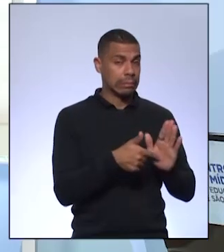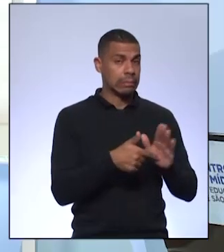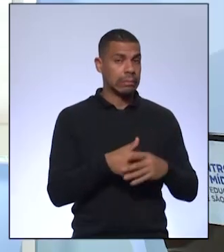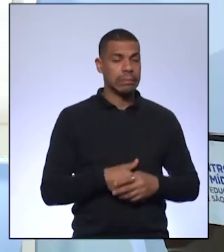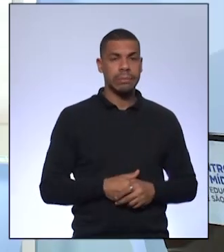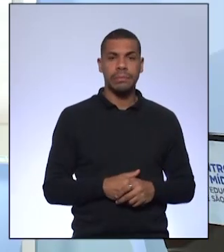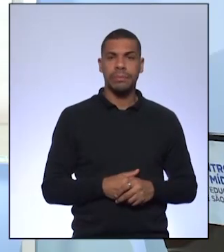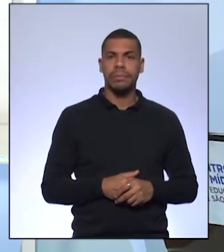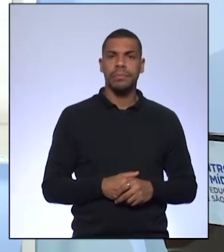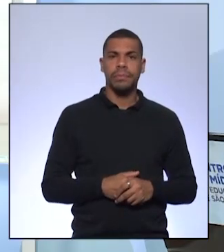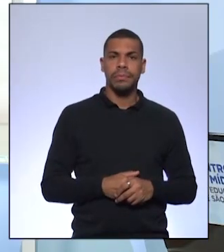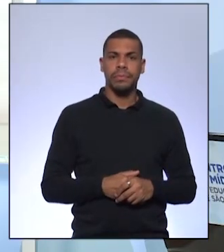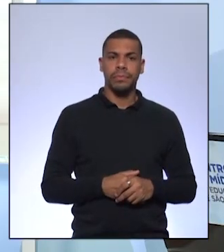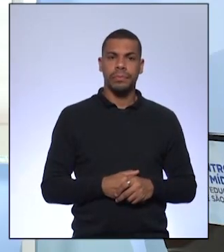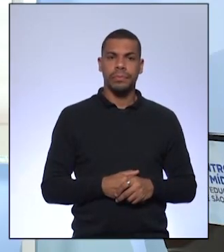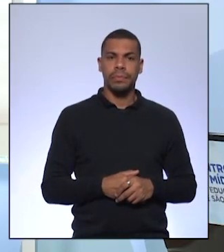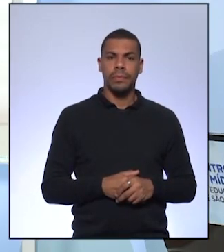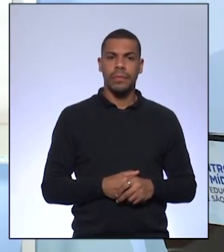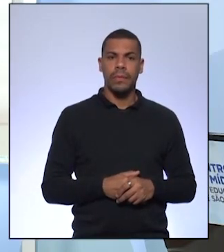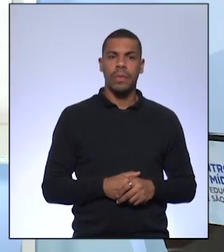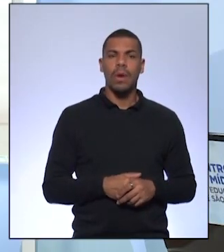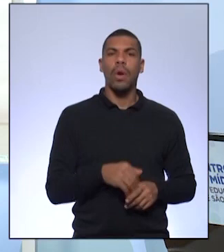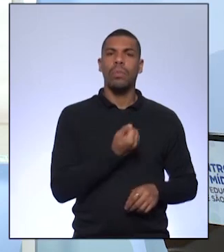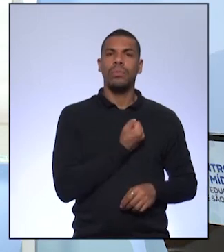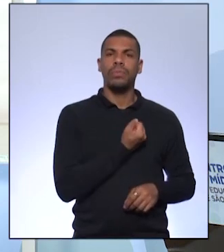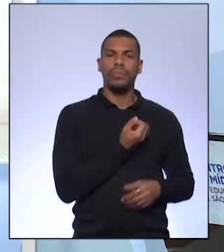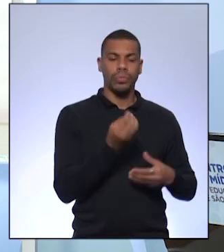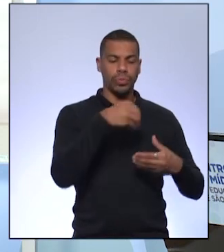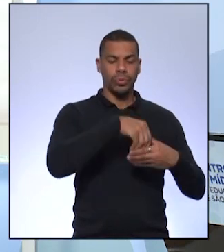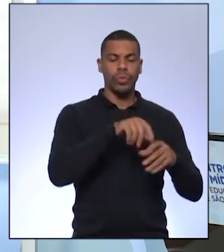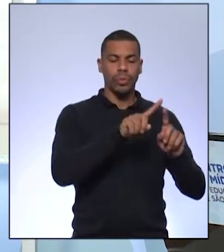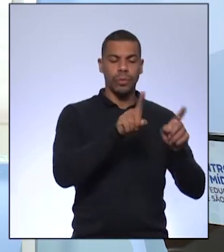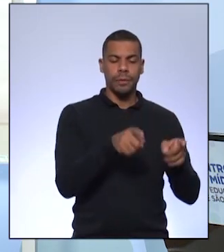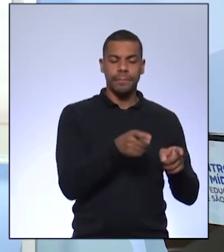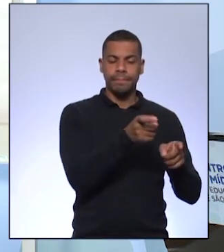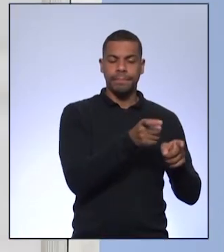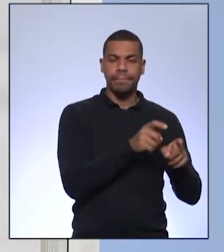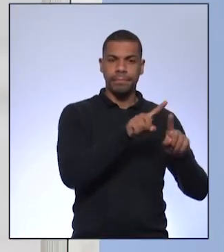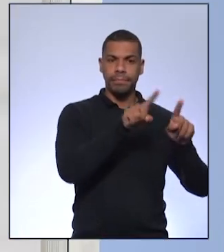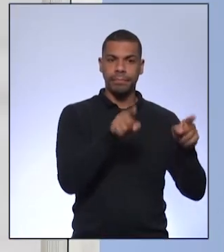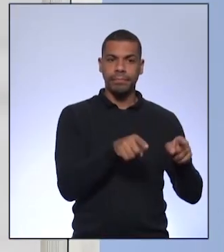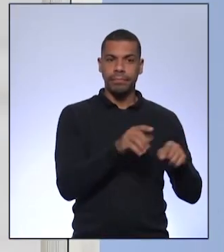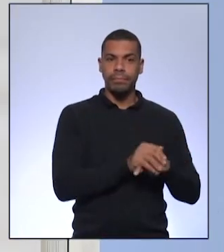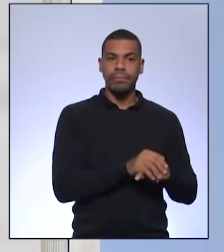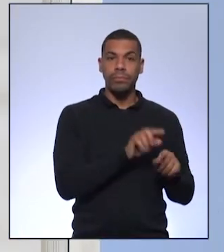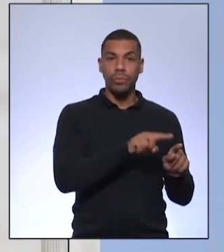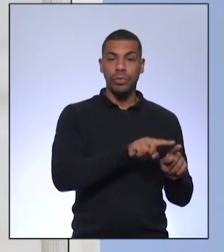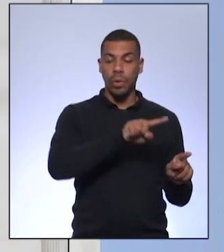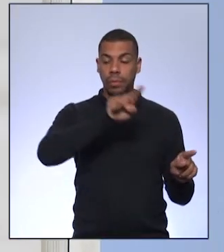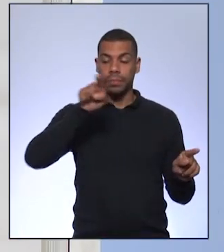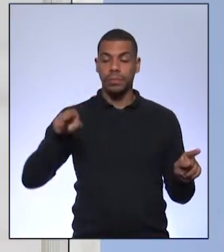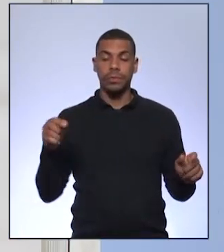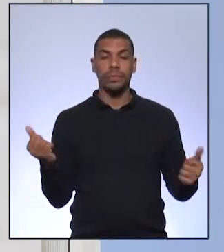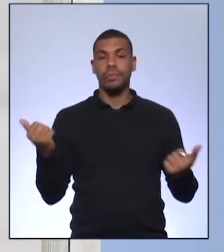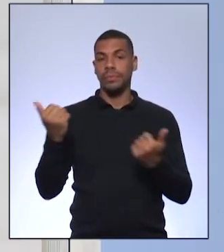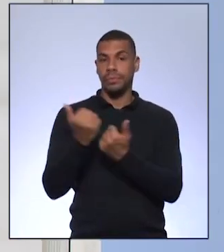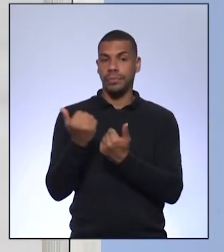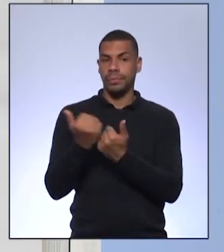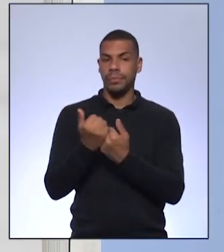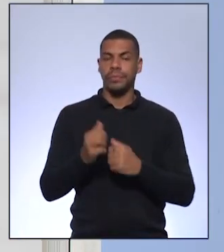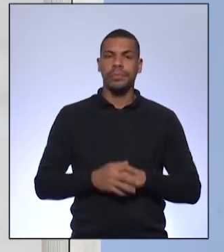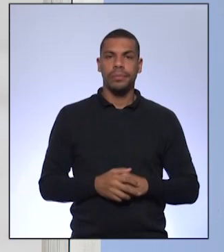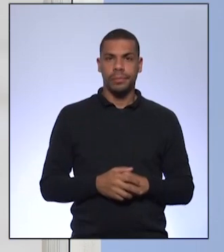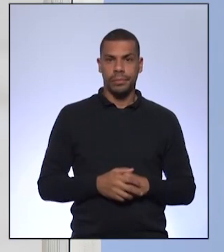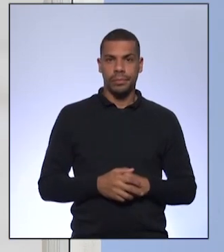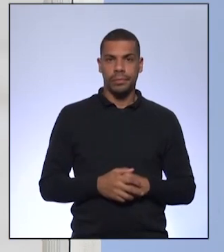uma associação. E este valor aqui, ó, que está aqui dentro do parêntese, é ele que vai ser substituído. Ó. No caso aqui, ó,